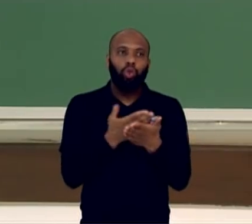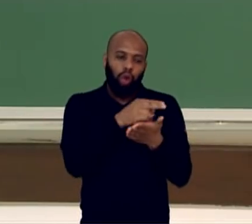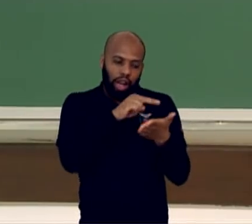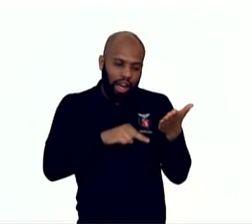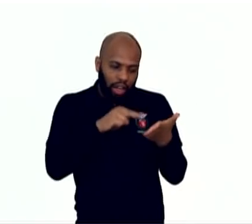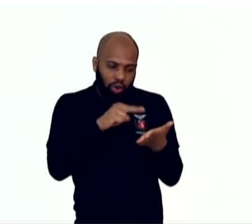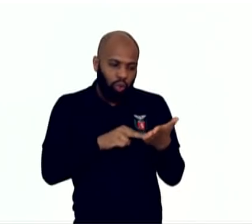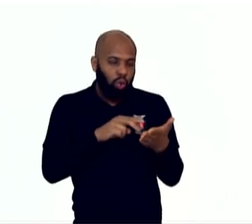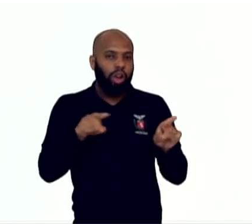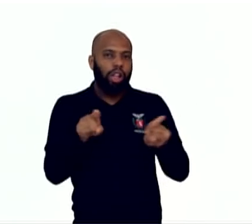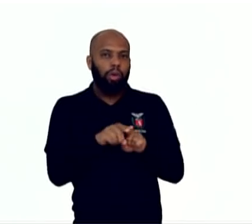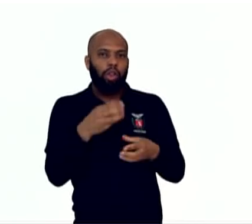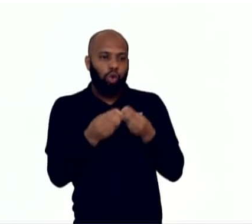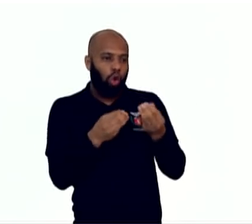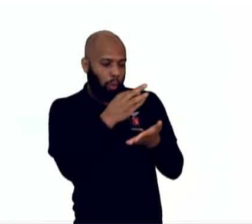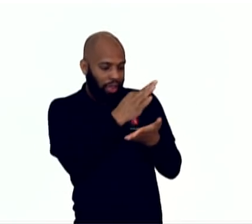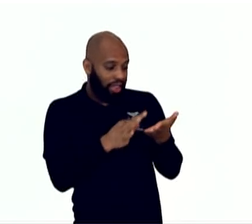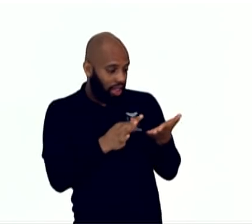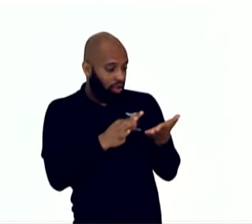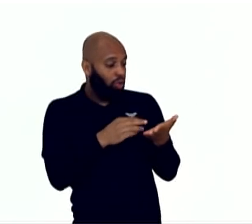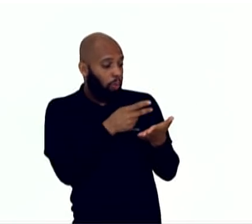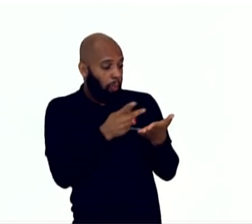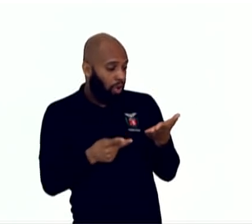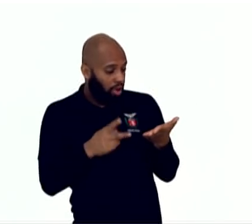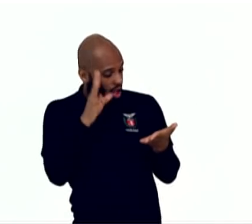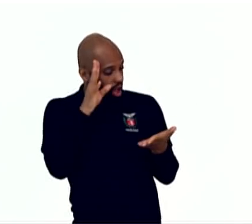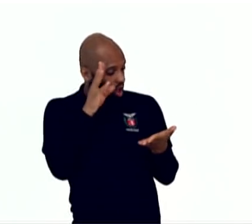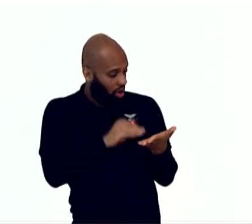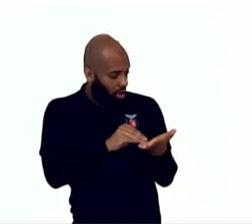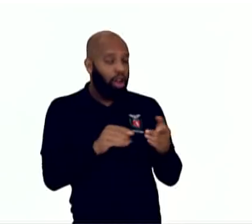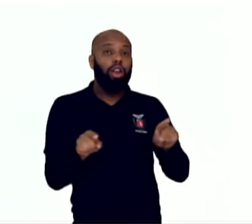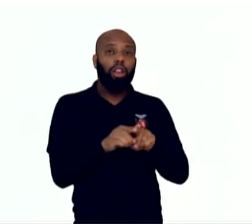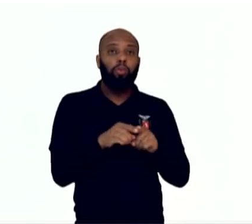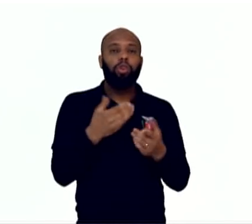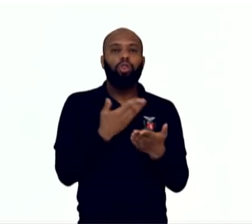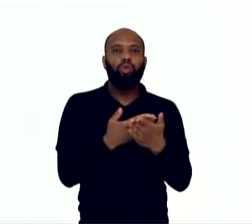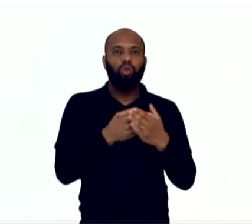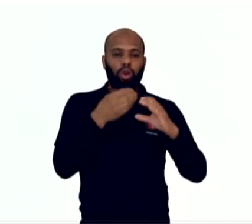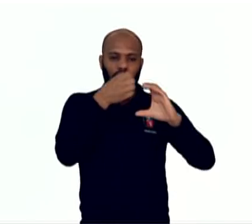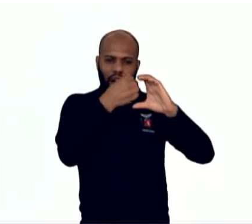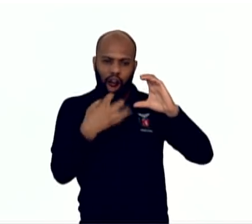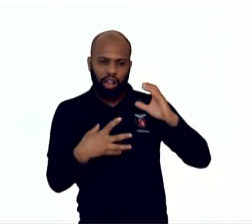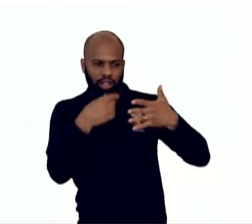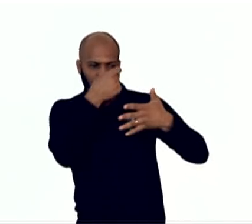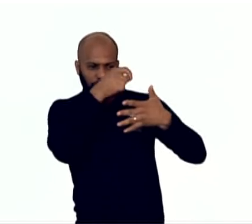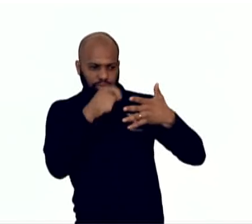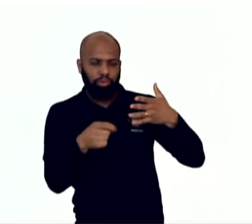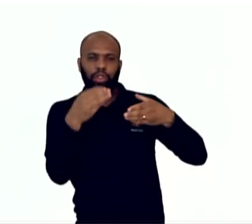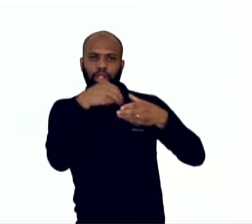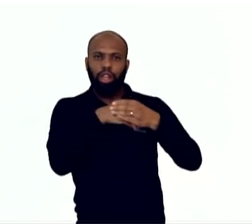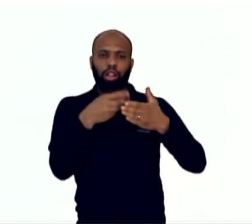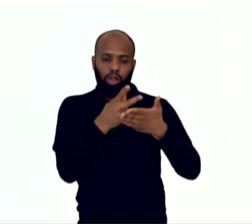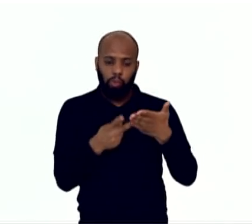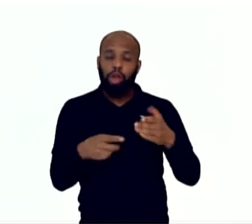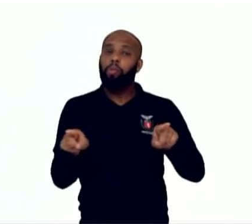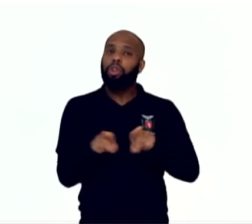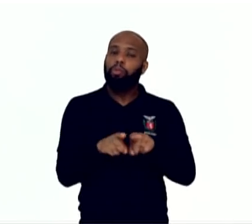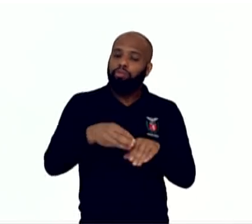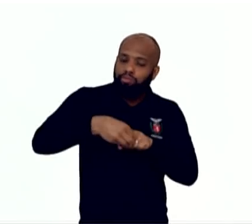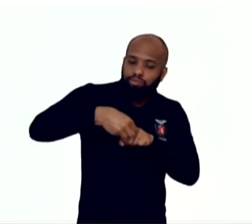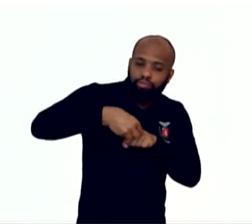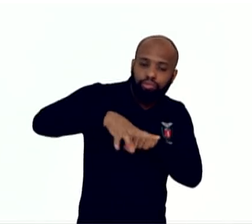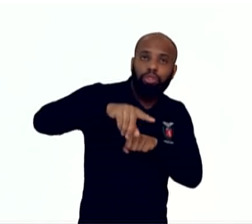e a interpretação de poemas, falamos sobre os elementos do poema e também demos dicas para